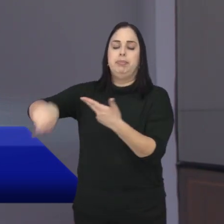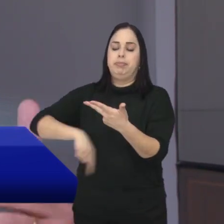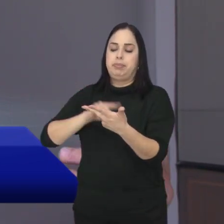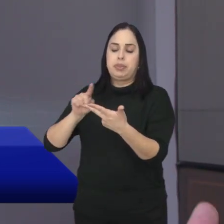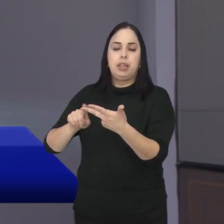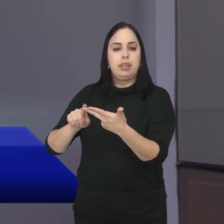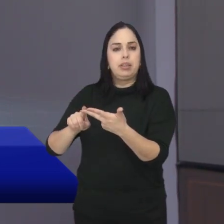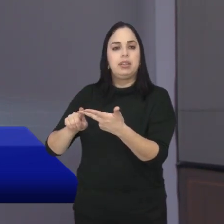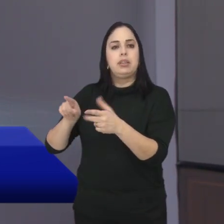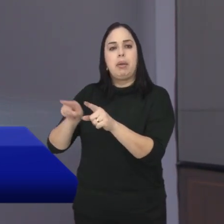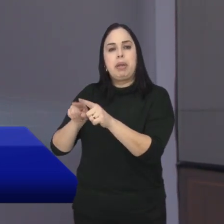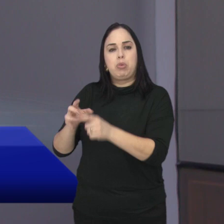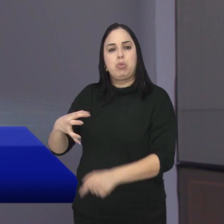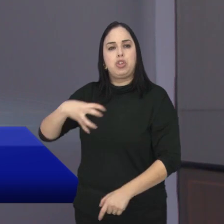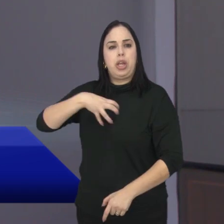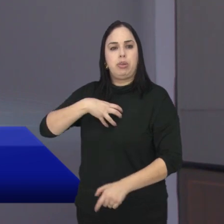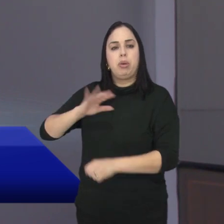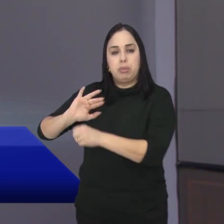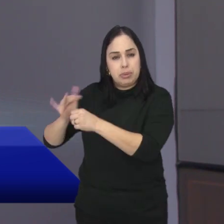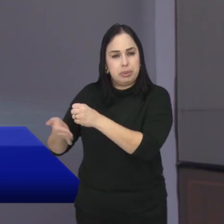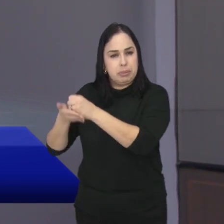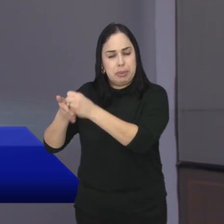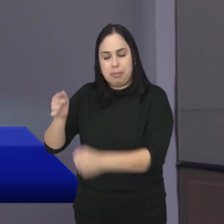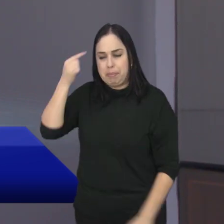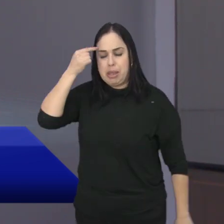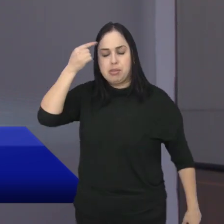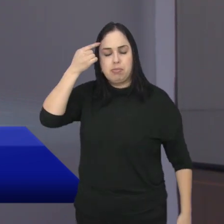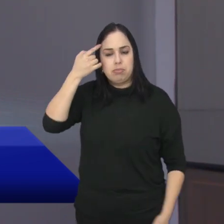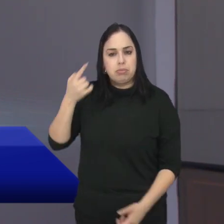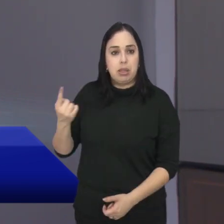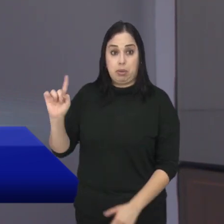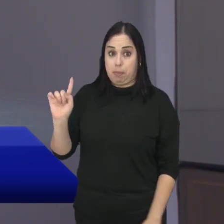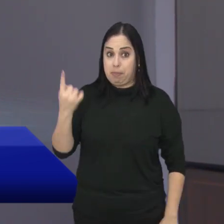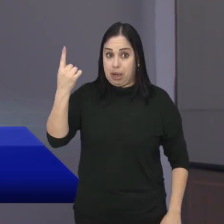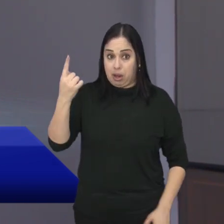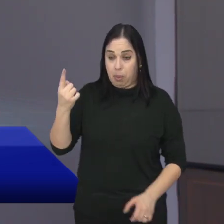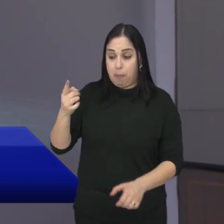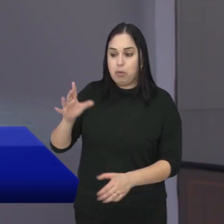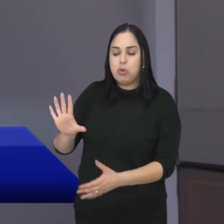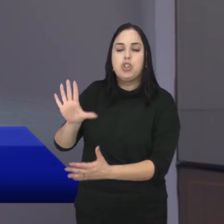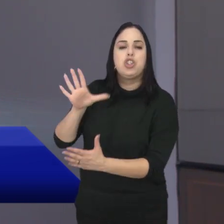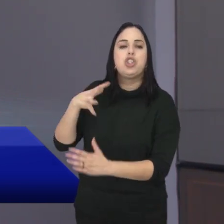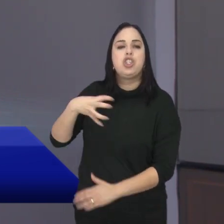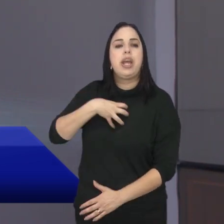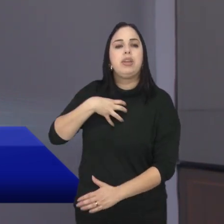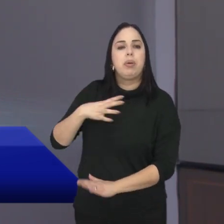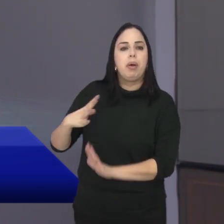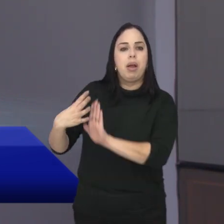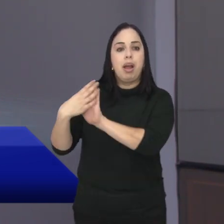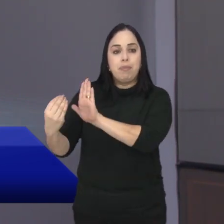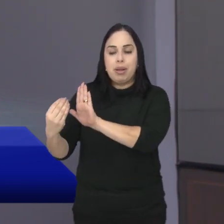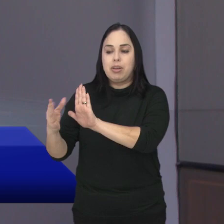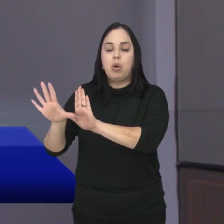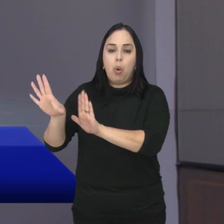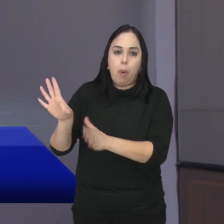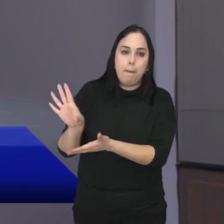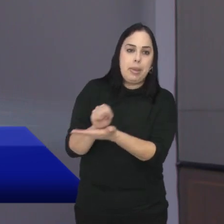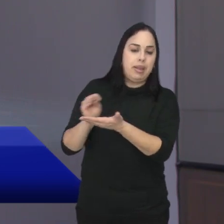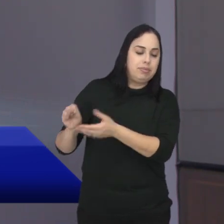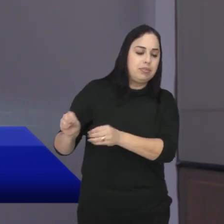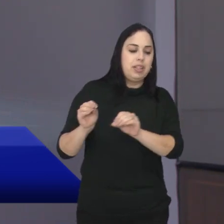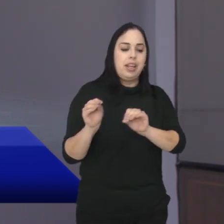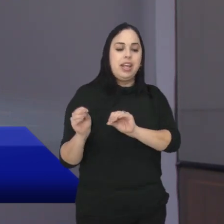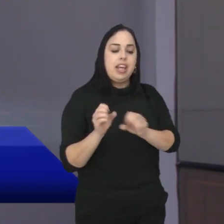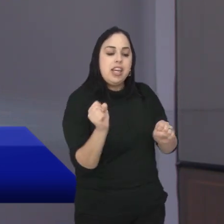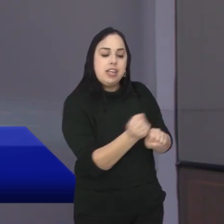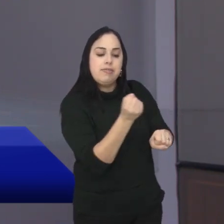caminhada, uma calçada com conceito sustentável. Então todo esse primeiro modelo que a gente fez para a primeira fase, a gente leva